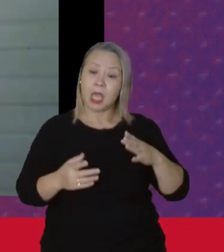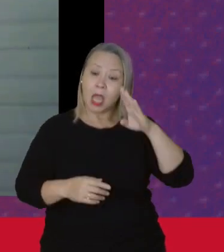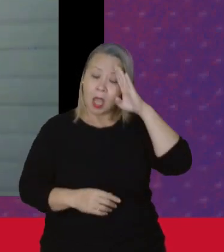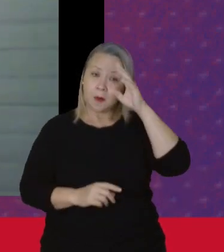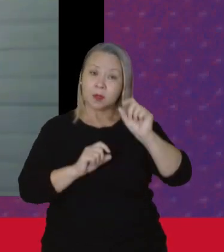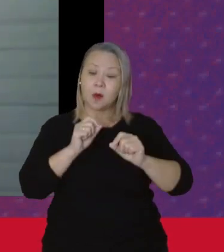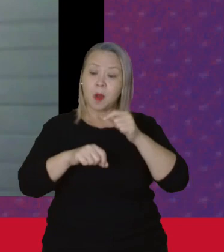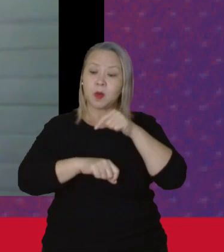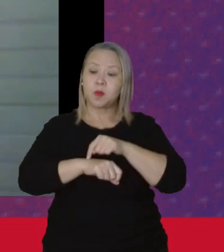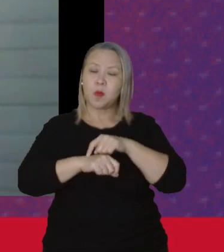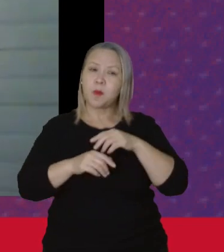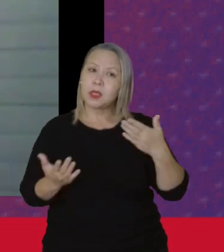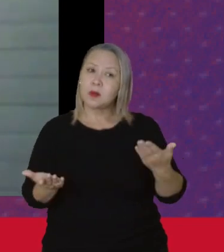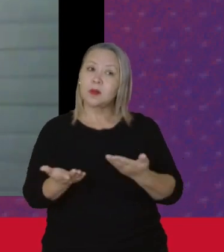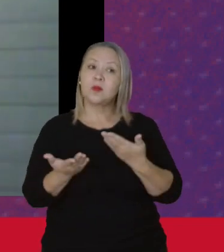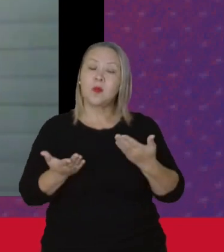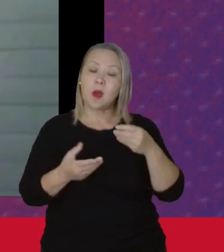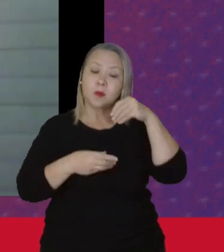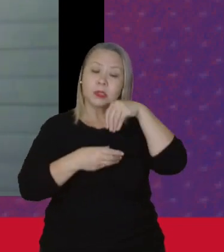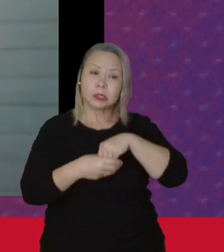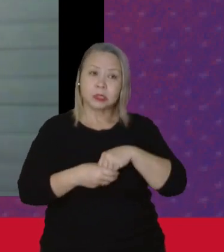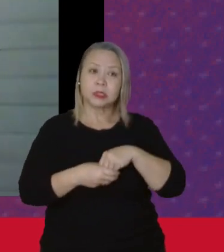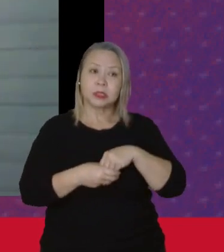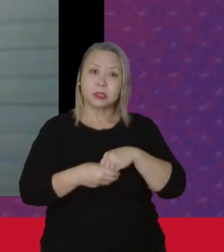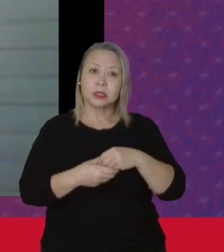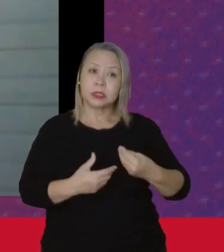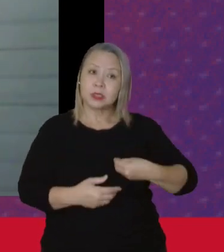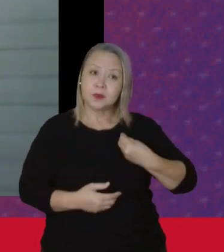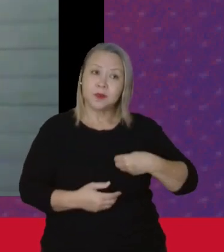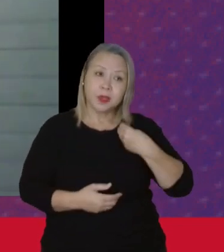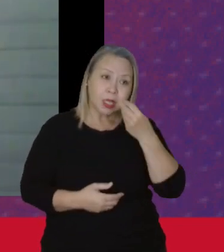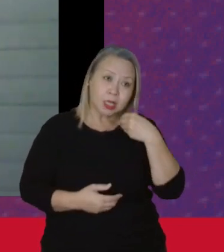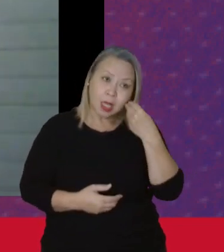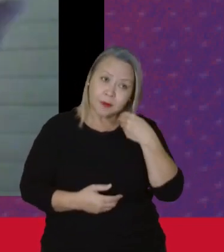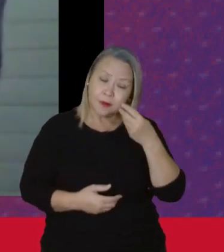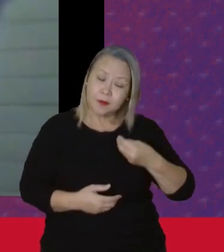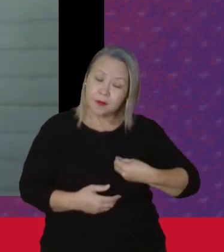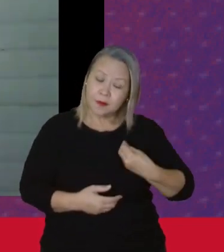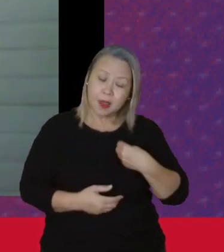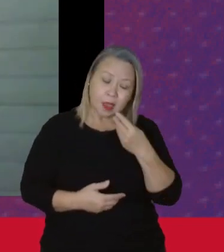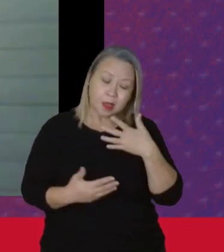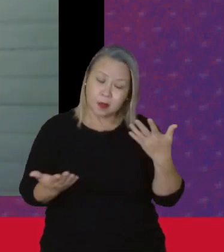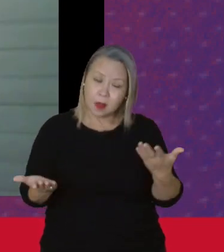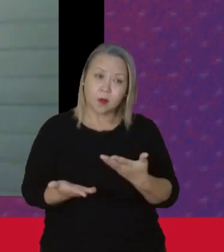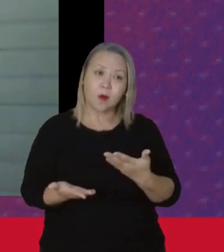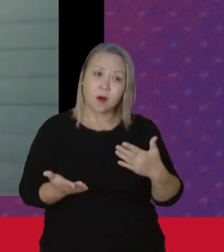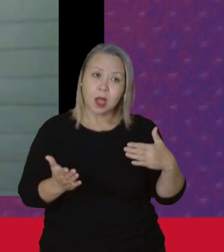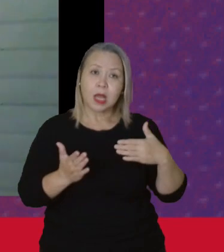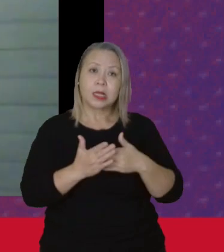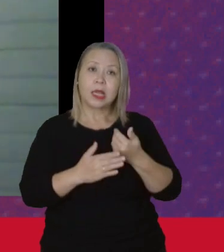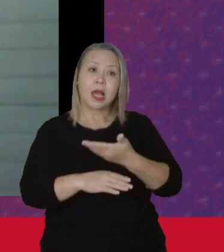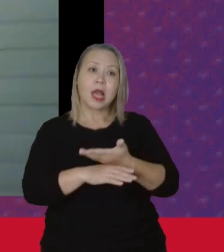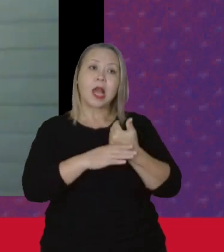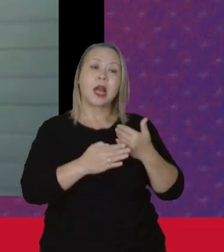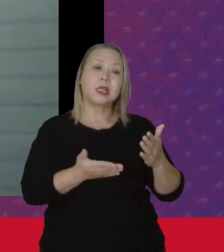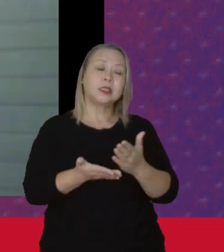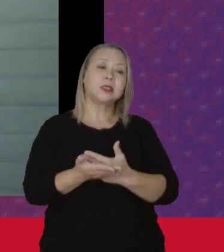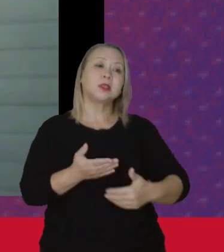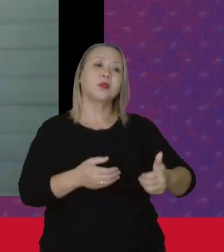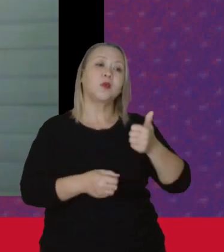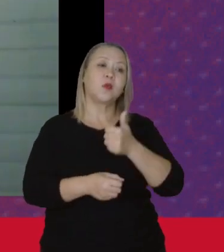principalmente no momento atual que a gente entra, né, que a gente está vivenciando aí até um pouco antes do golpe